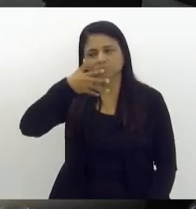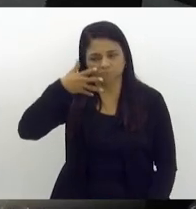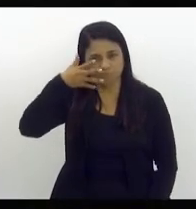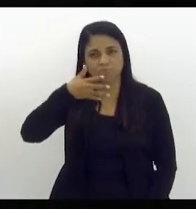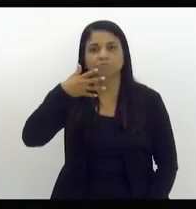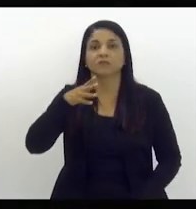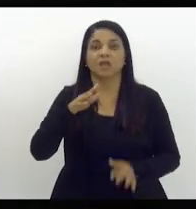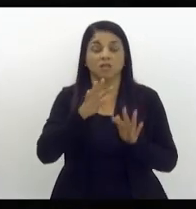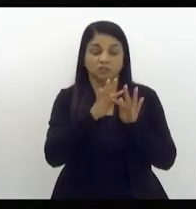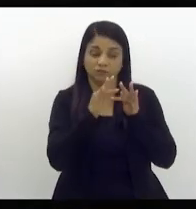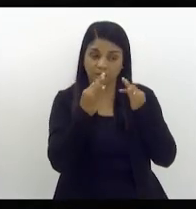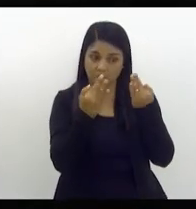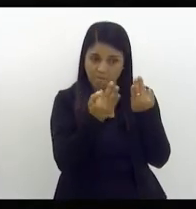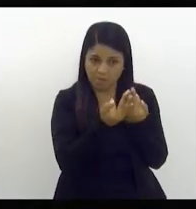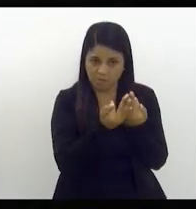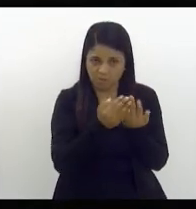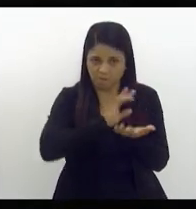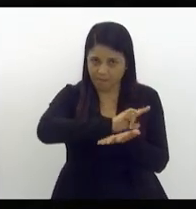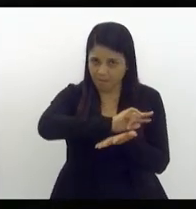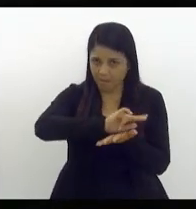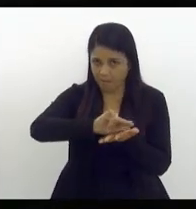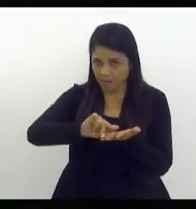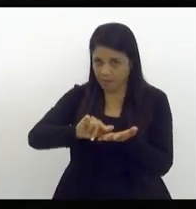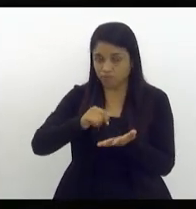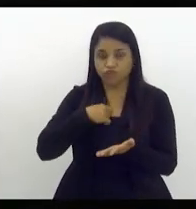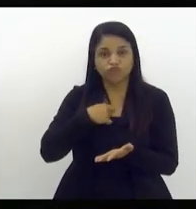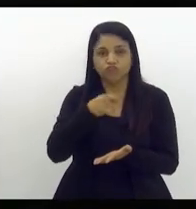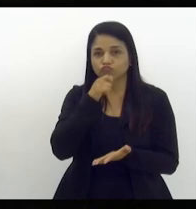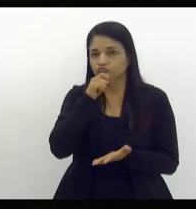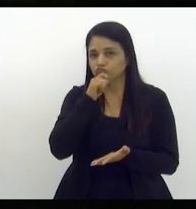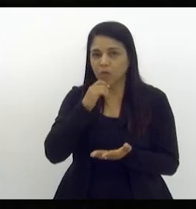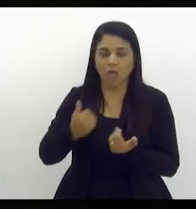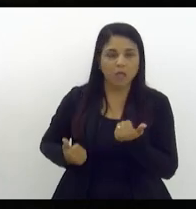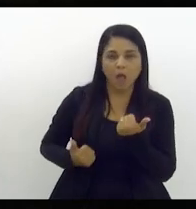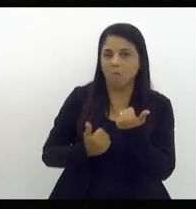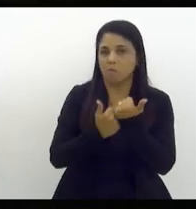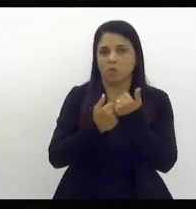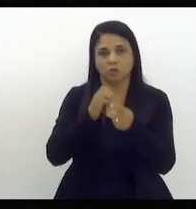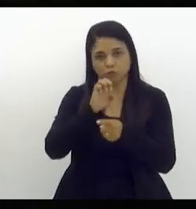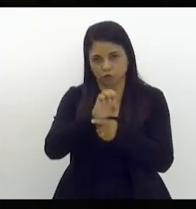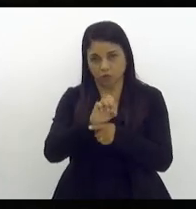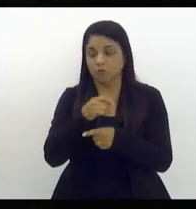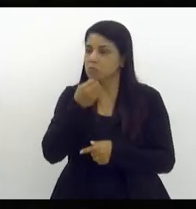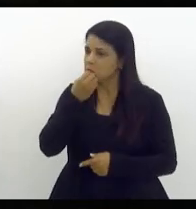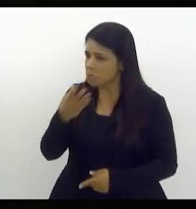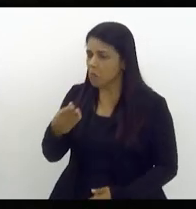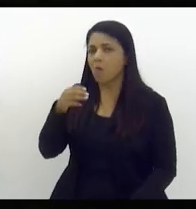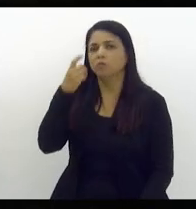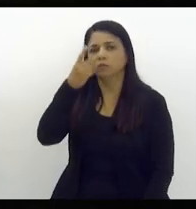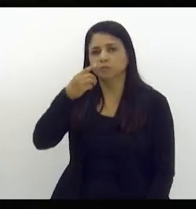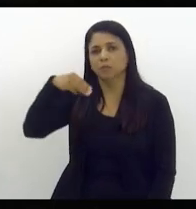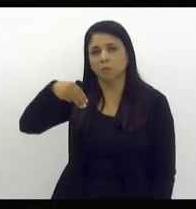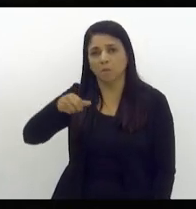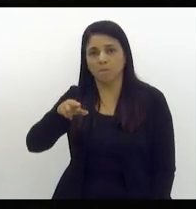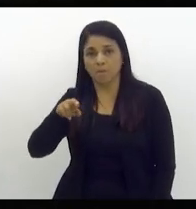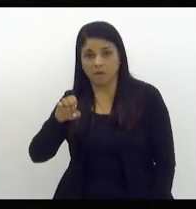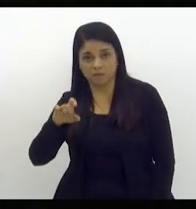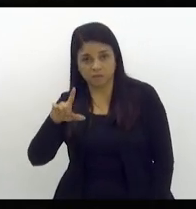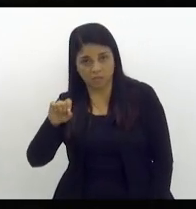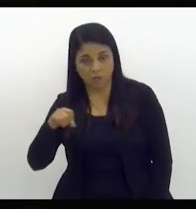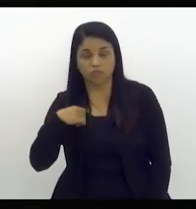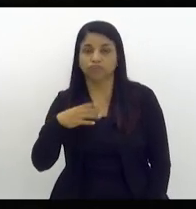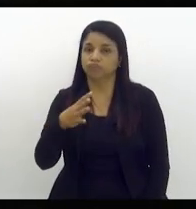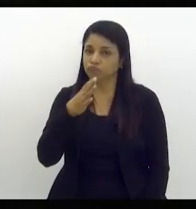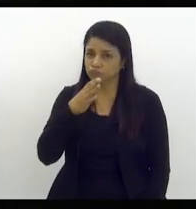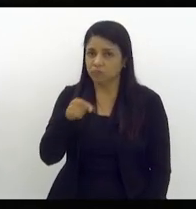essas famílias, hoje, elas não têm amparo do Estado. Que bom que o deputado Marcelo Dino faz o reconhecimento aqui, mas o